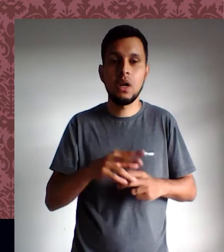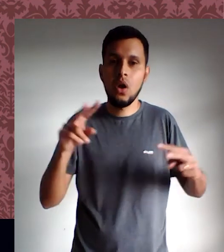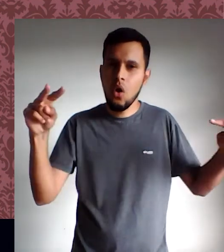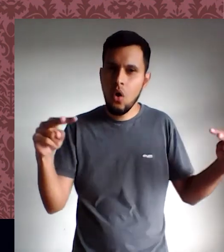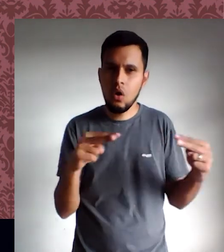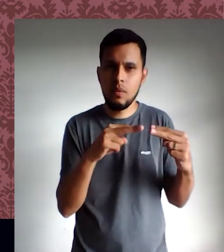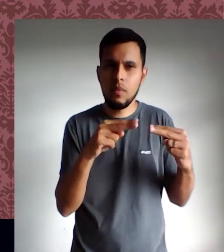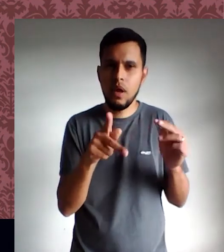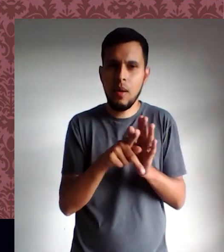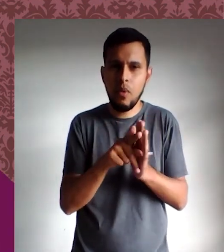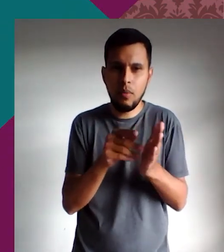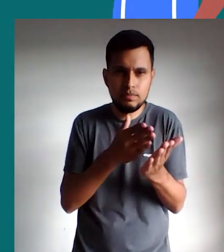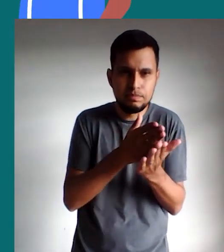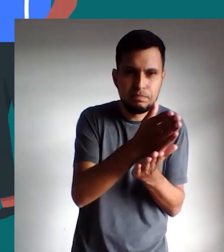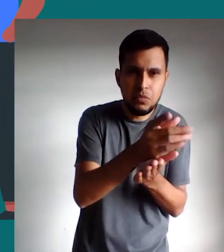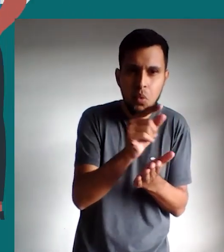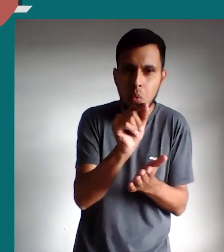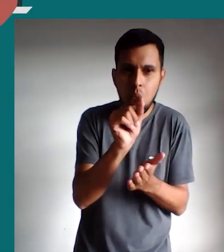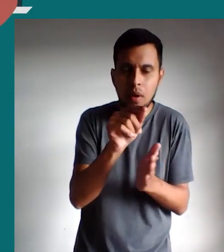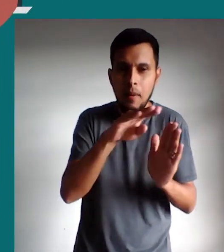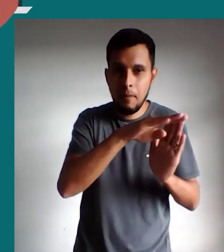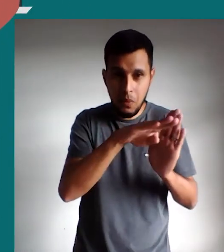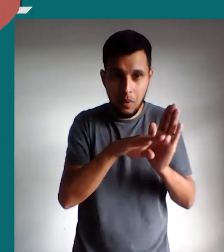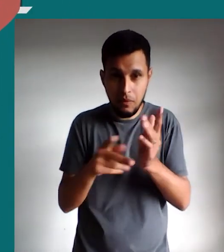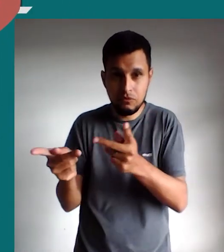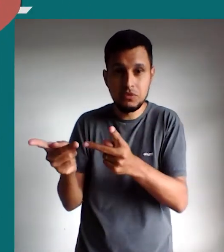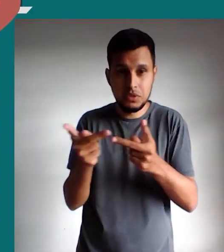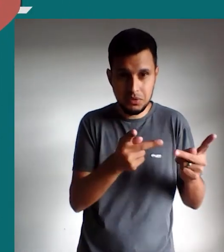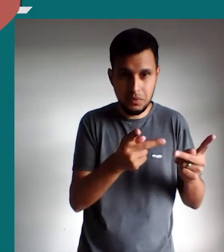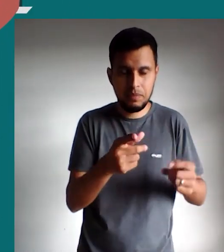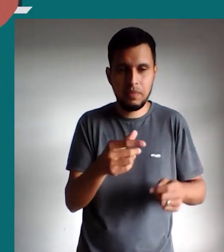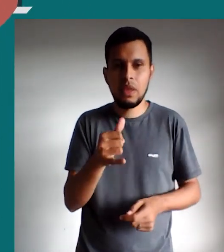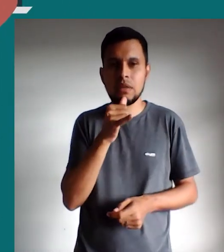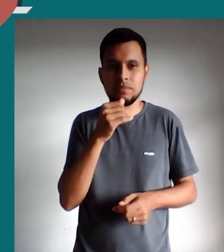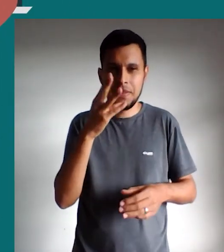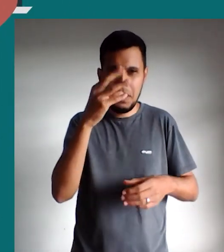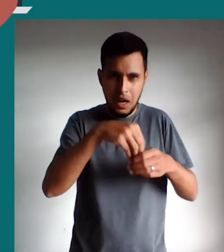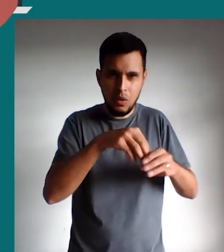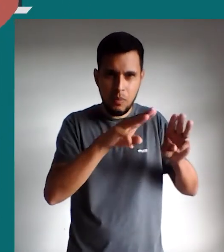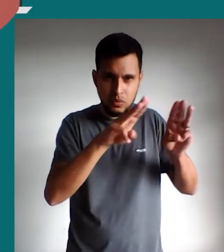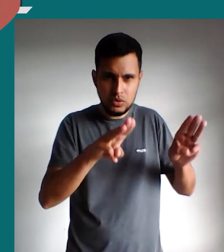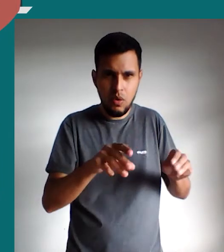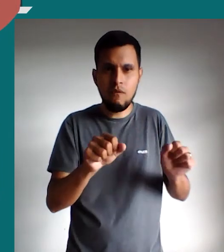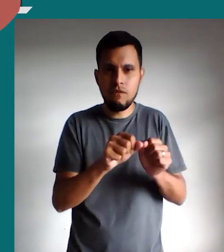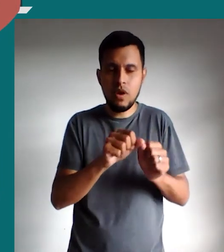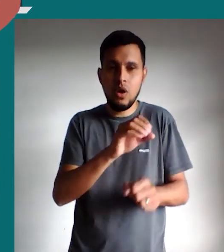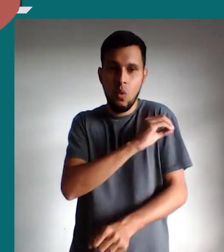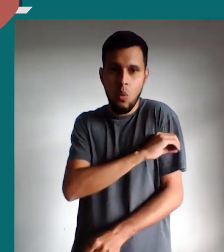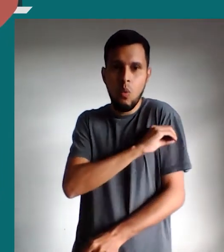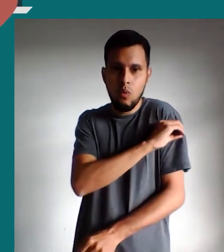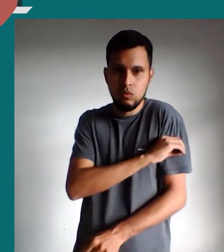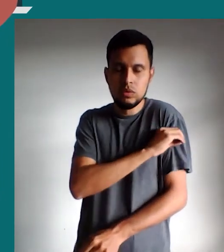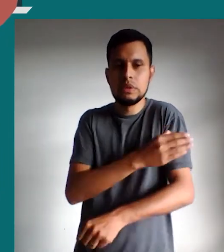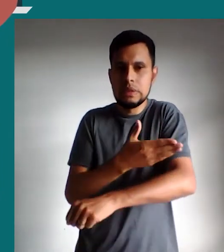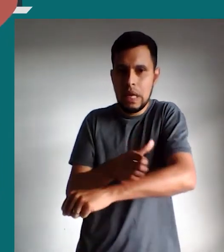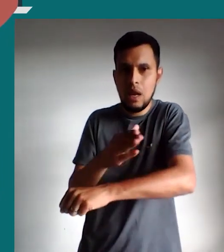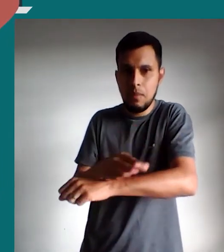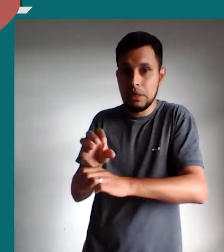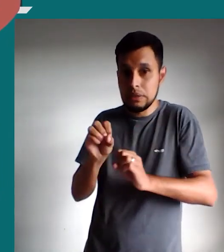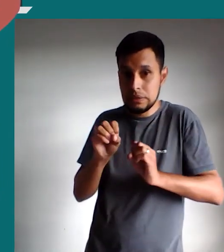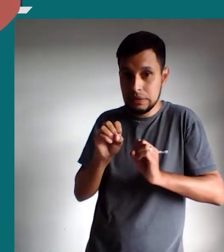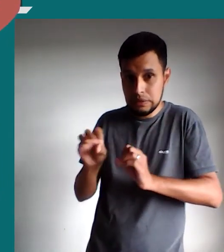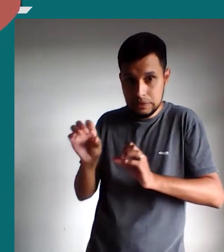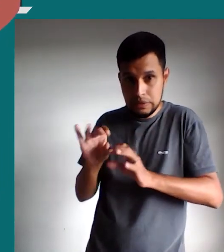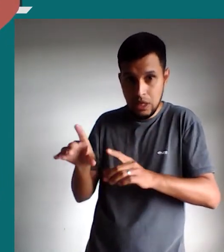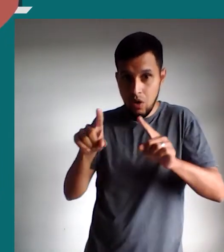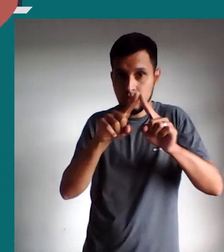um programa de visitação. Um exemplo é, nós fazemos internamente oficinas, treinamentos,